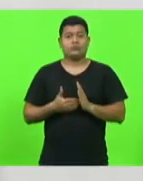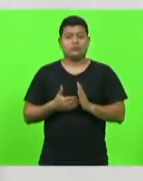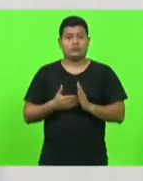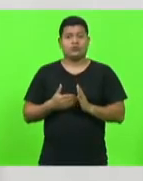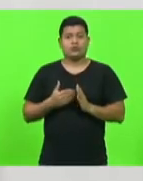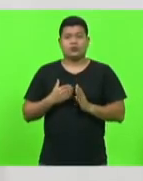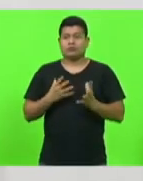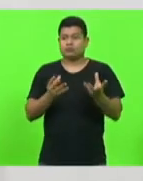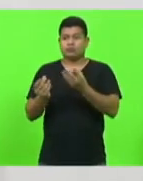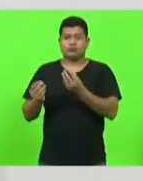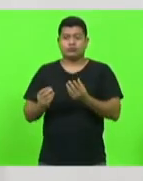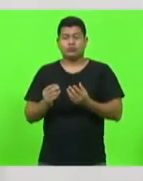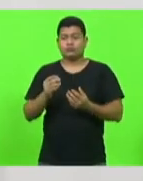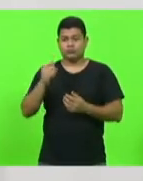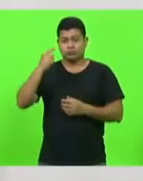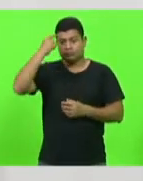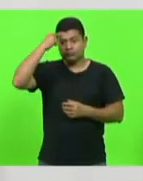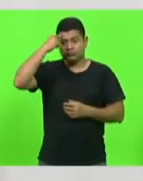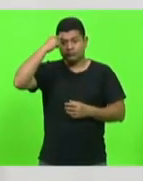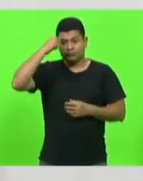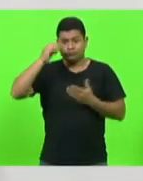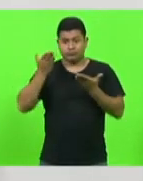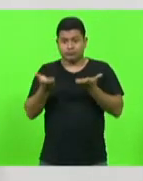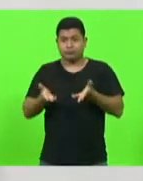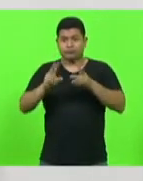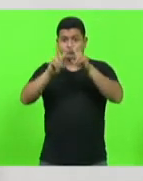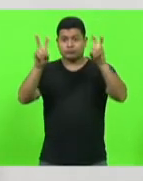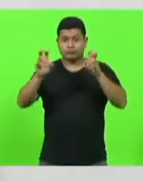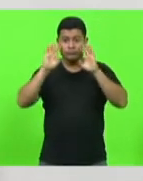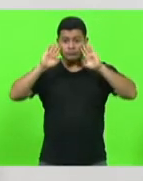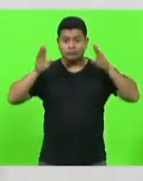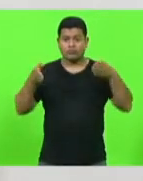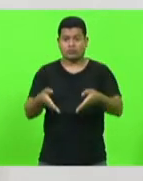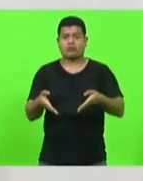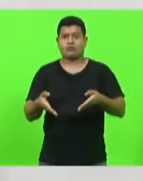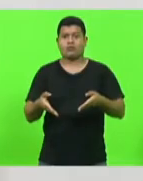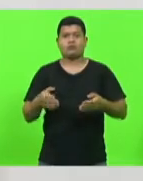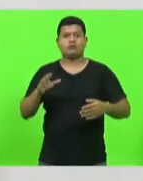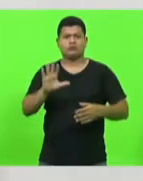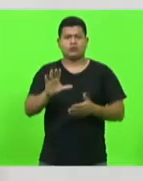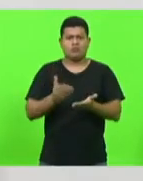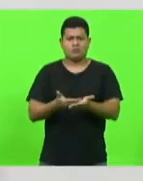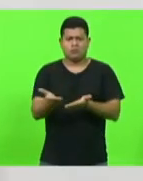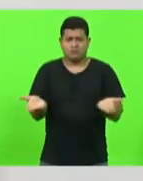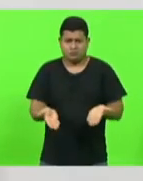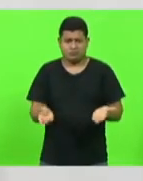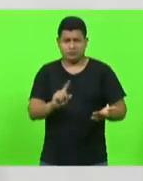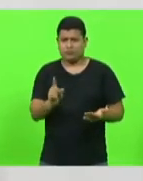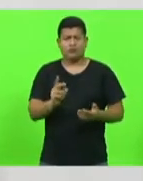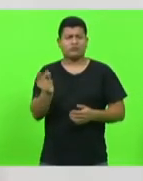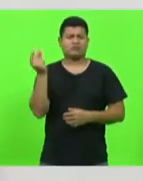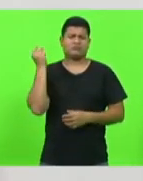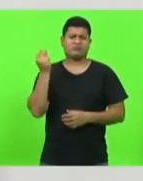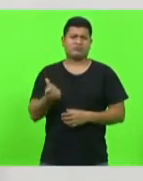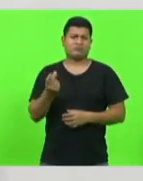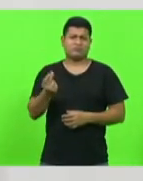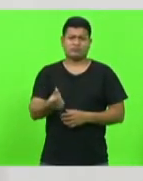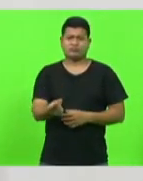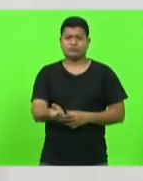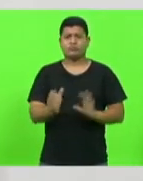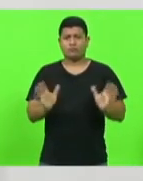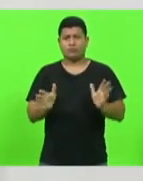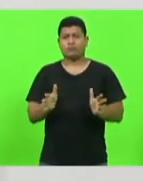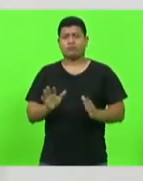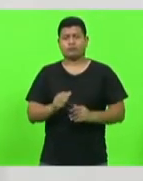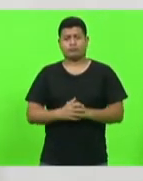debate a partir, não de agora, porque já vem sendo debatido há muito tempo, mas ele vai tomar conta e